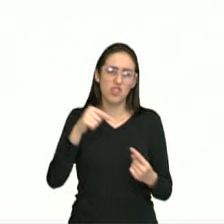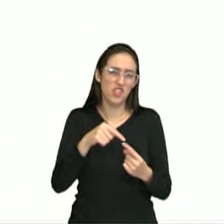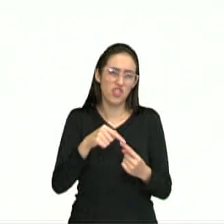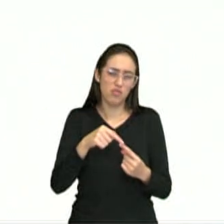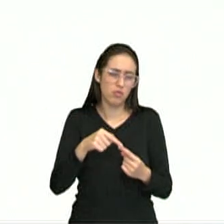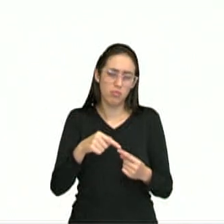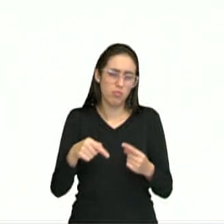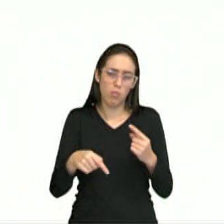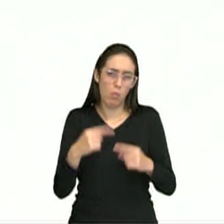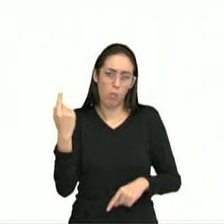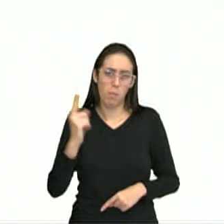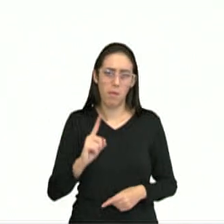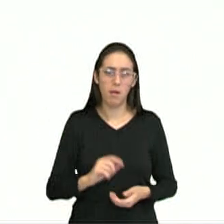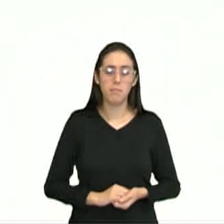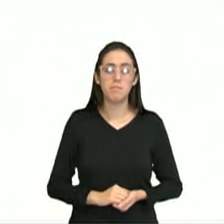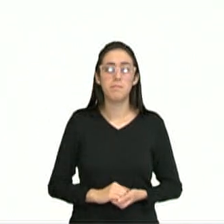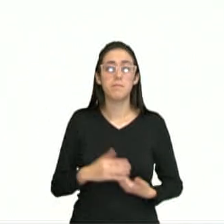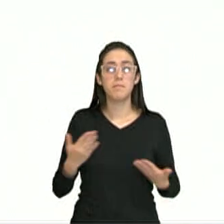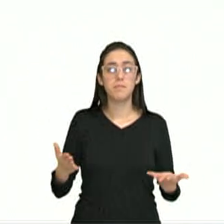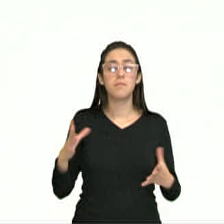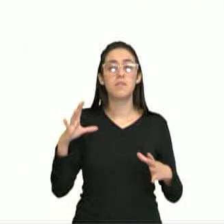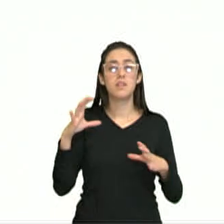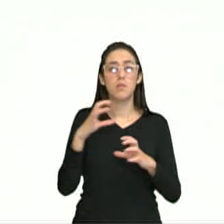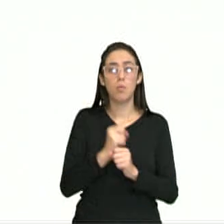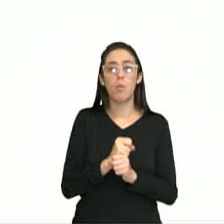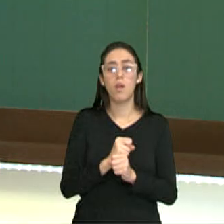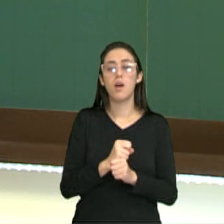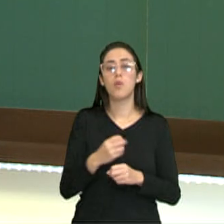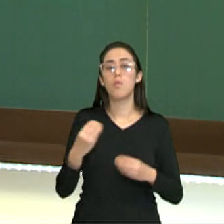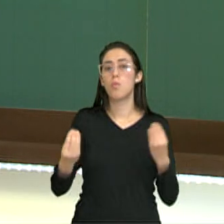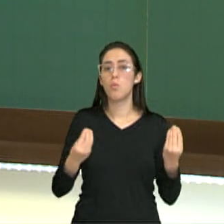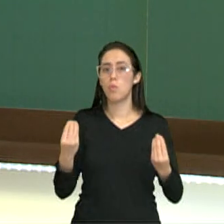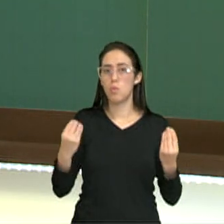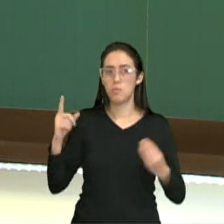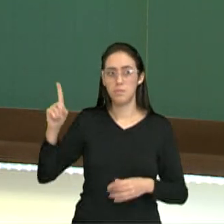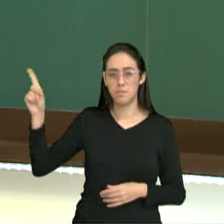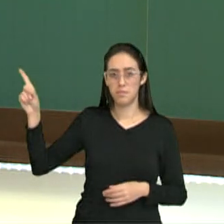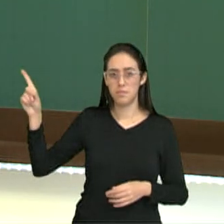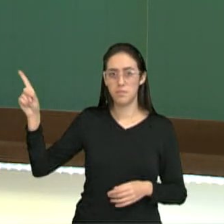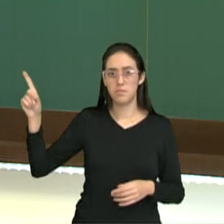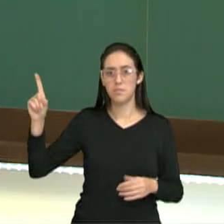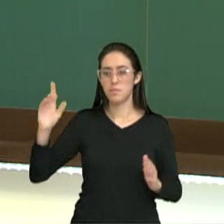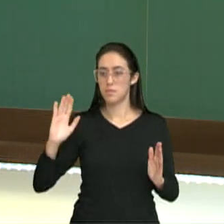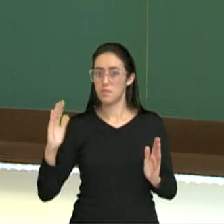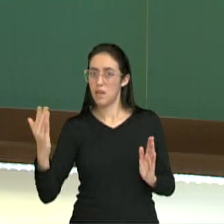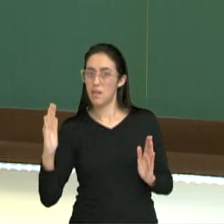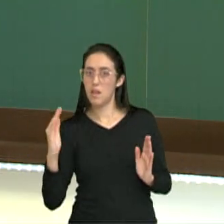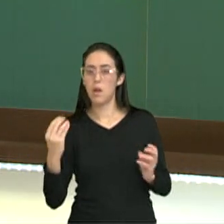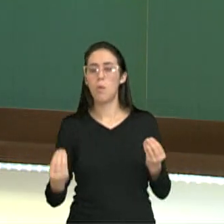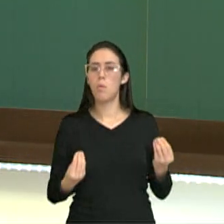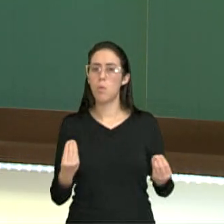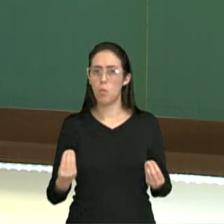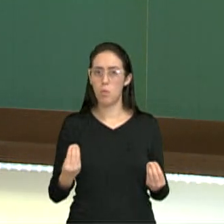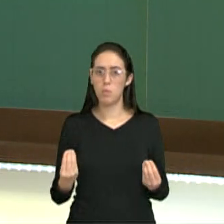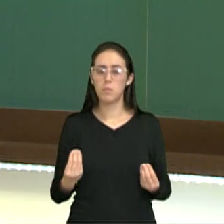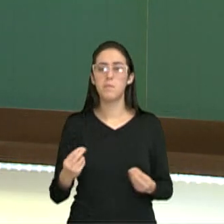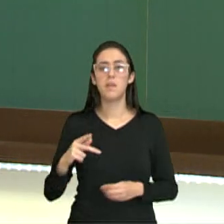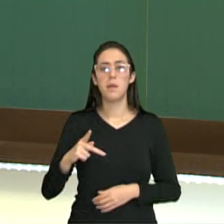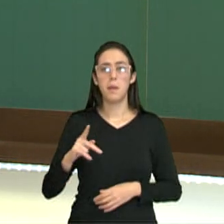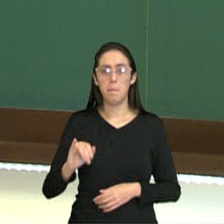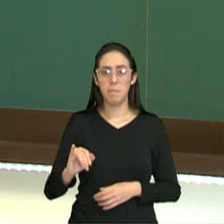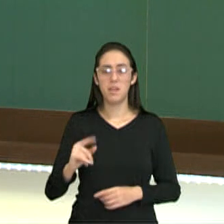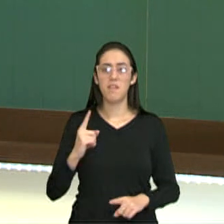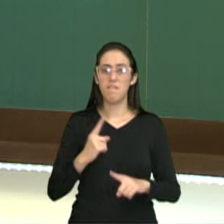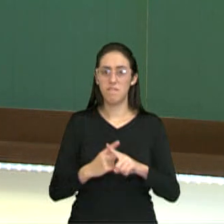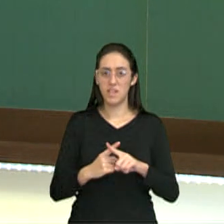aula, fazer dedução. Para nós calcularmos a área lateral, então toda a área lateral, nós vamos ter π vezes